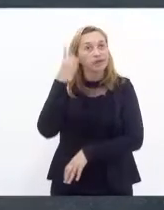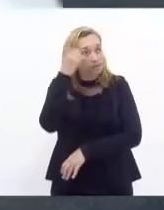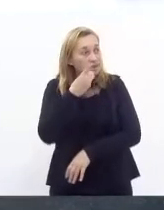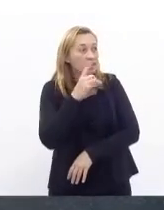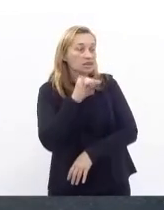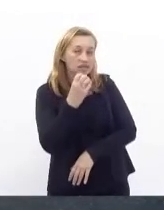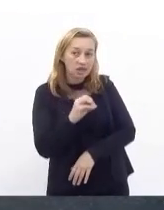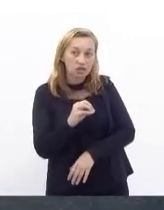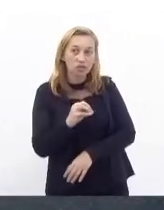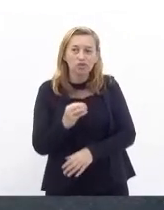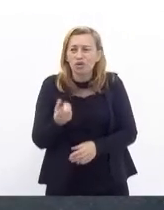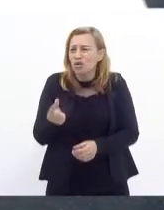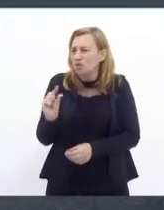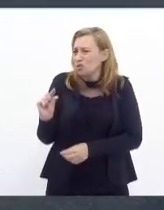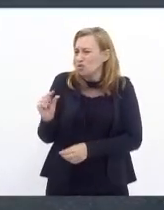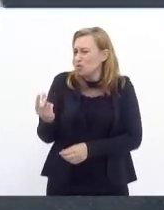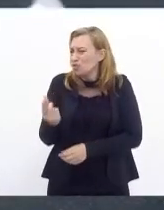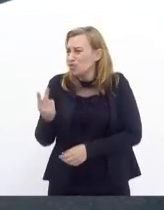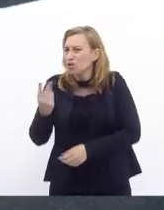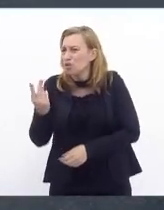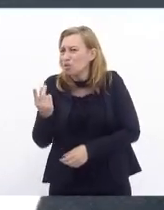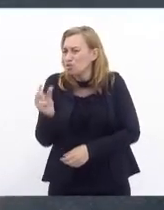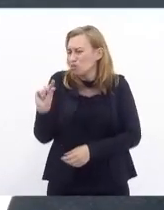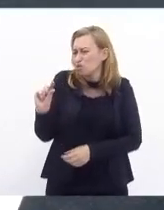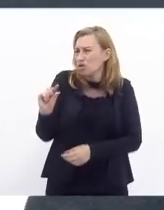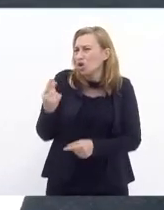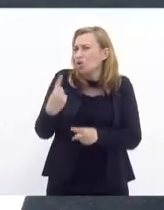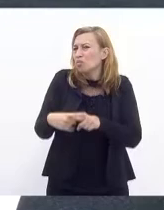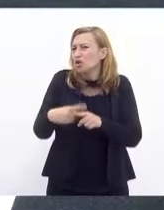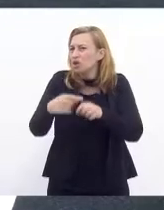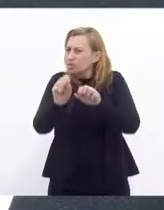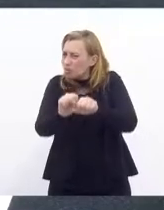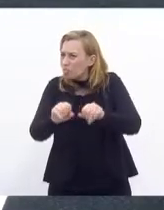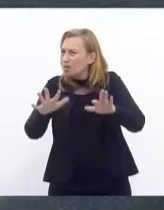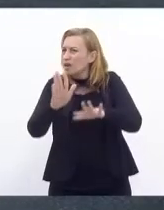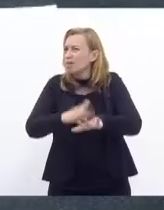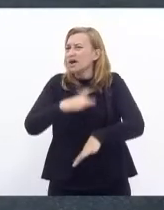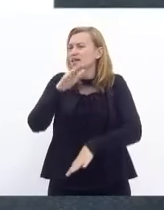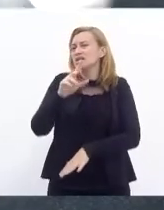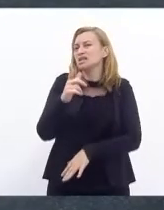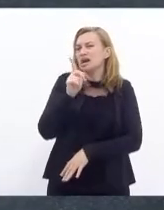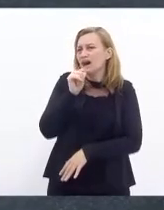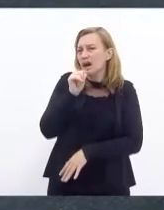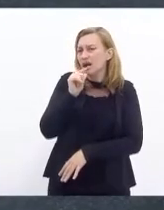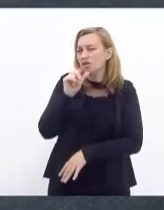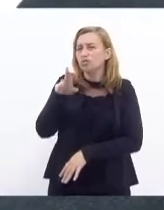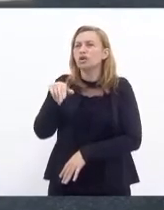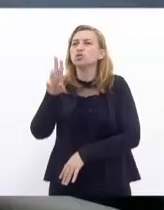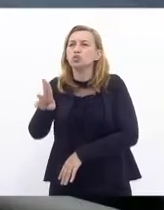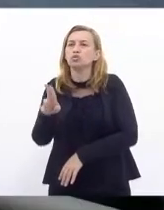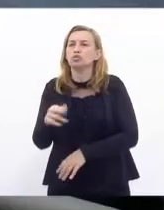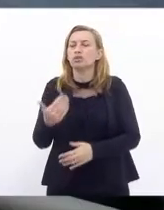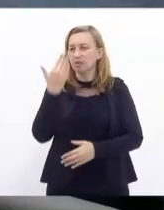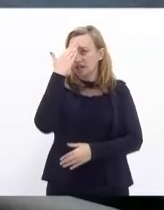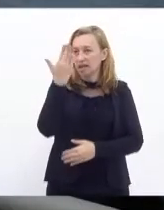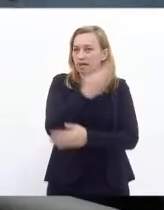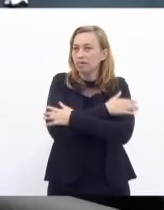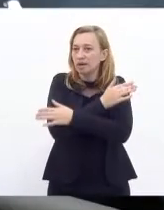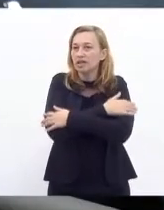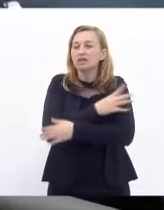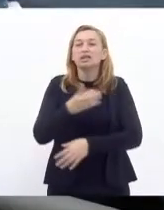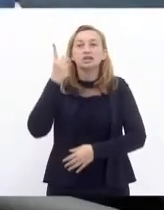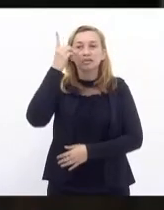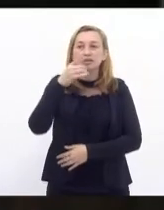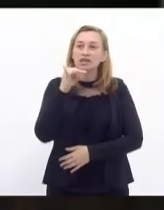o valor é tão irrisório. E por que, não se faz a ampliação da estação do Guandu? Muito obrigada. Um abraço. Deputado